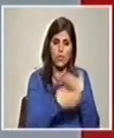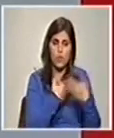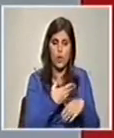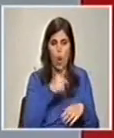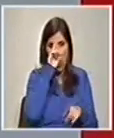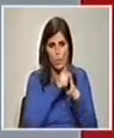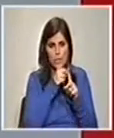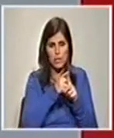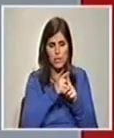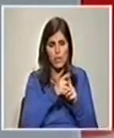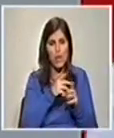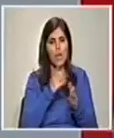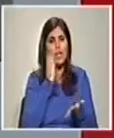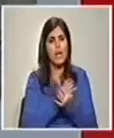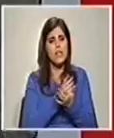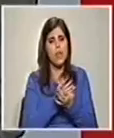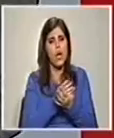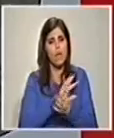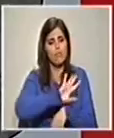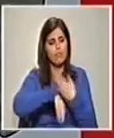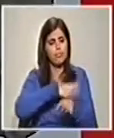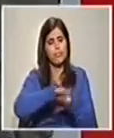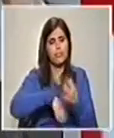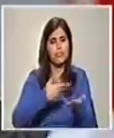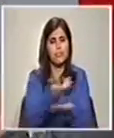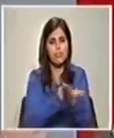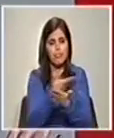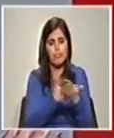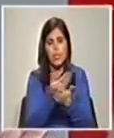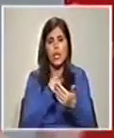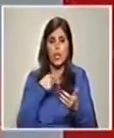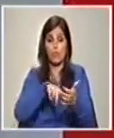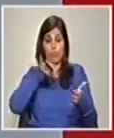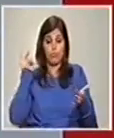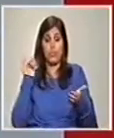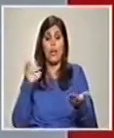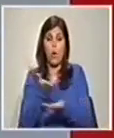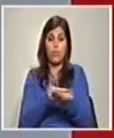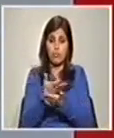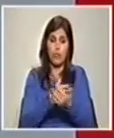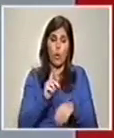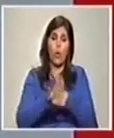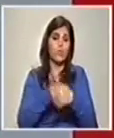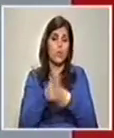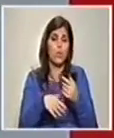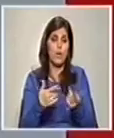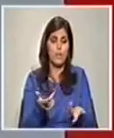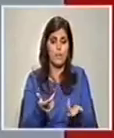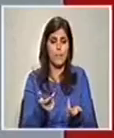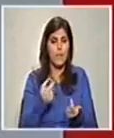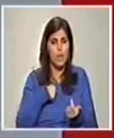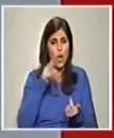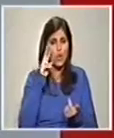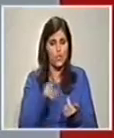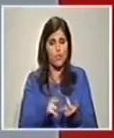apenas centrifugar, de forma a que quando saiamos eles continuem a funcionar juntos e nós não precisamos de mais. Não é? Distribuir jogo no nós temos depois... a capacidade da visão externa